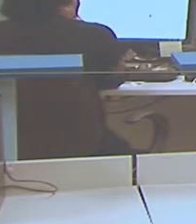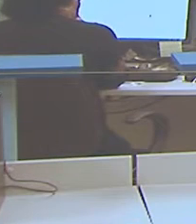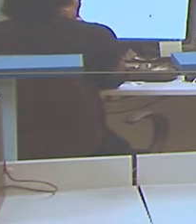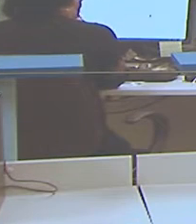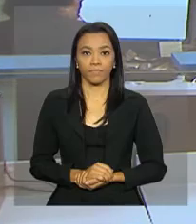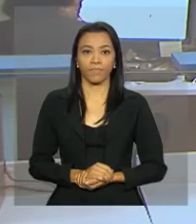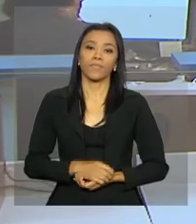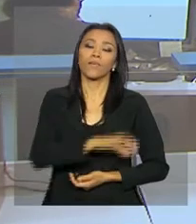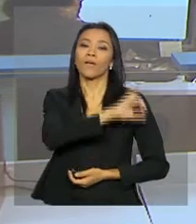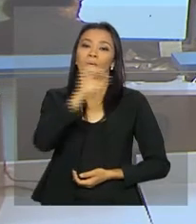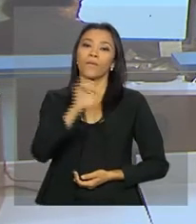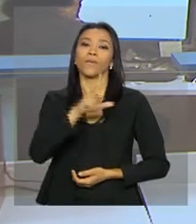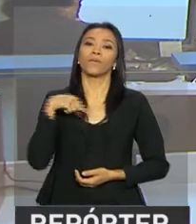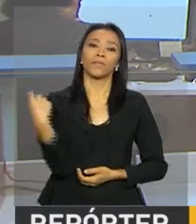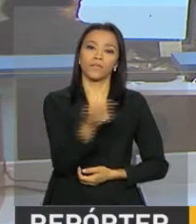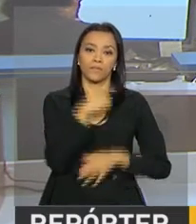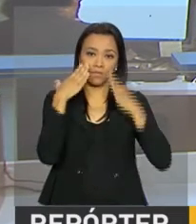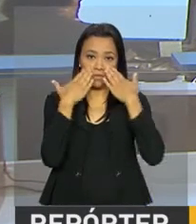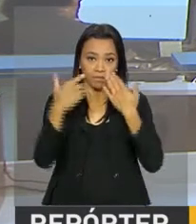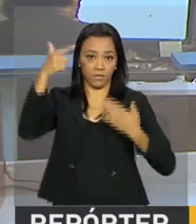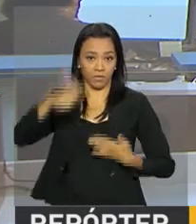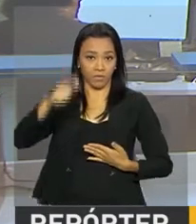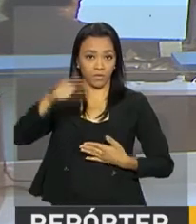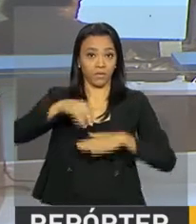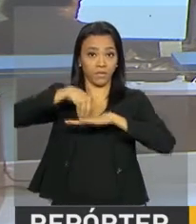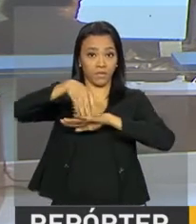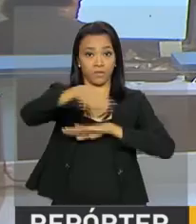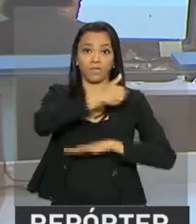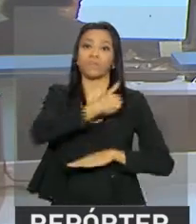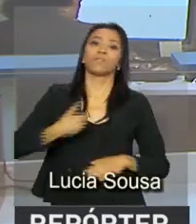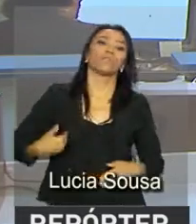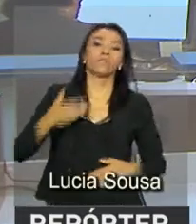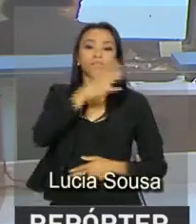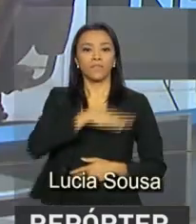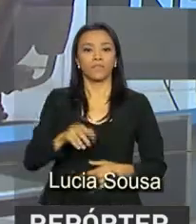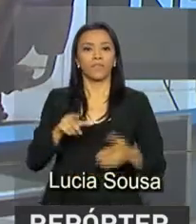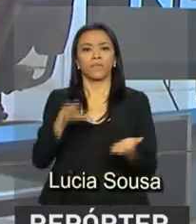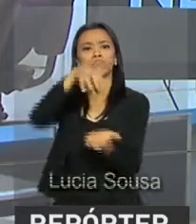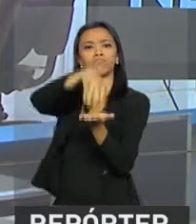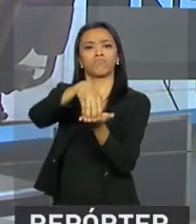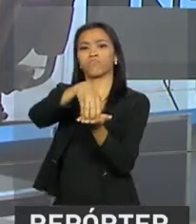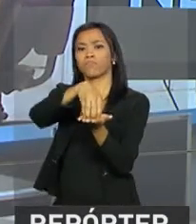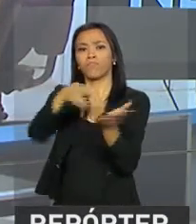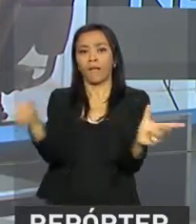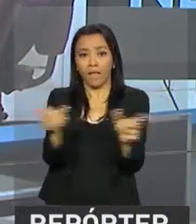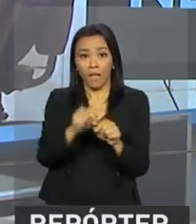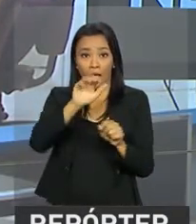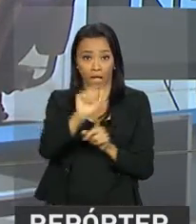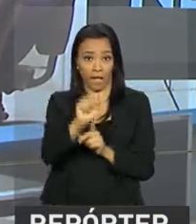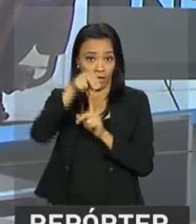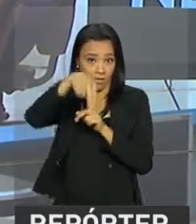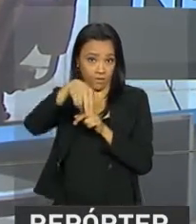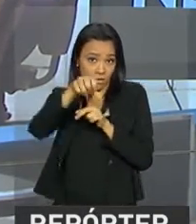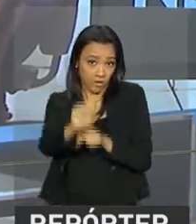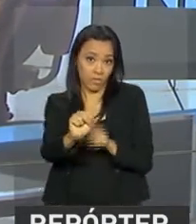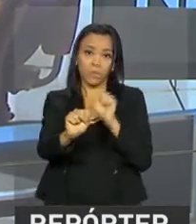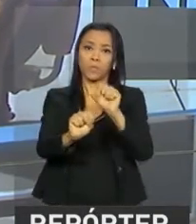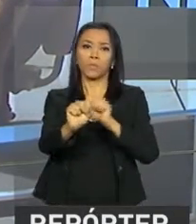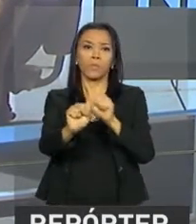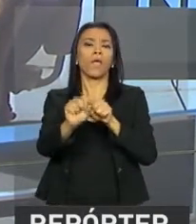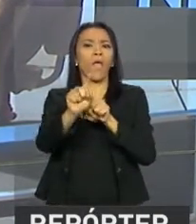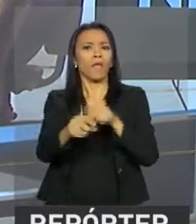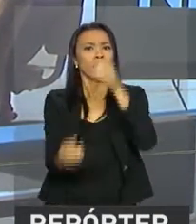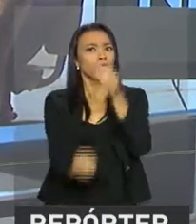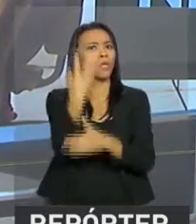lá o repórter liberta de volta com as notícias do governo federal a agência nacional de saúde suplementar a ns